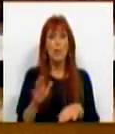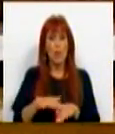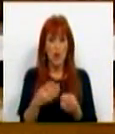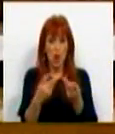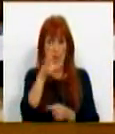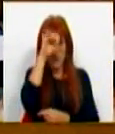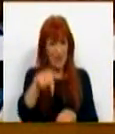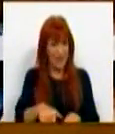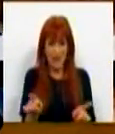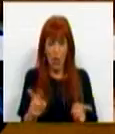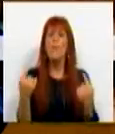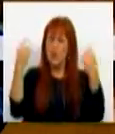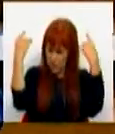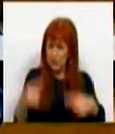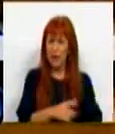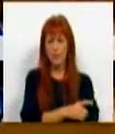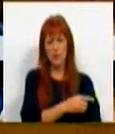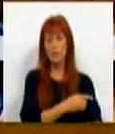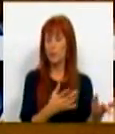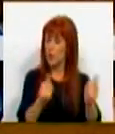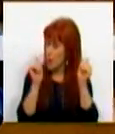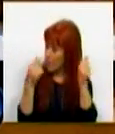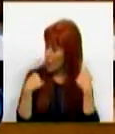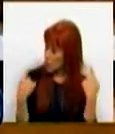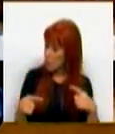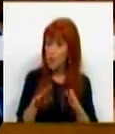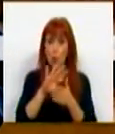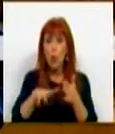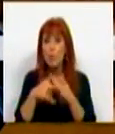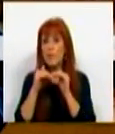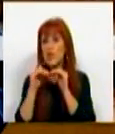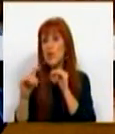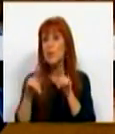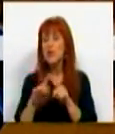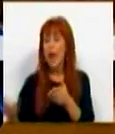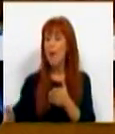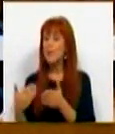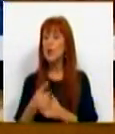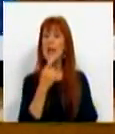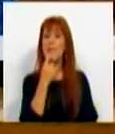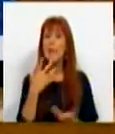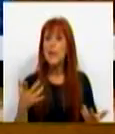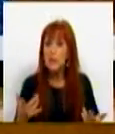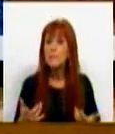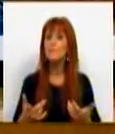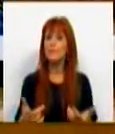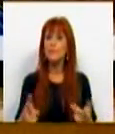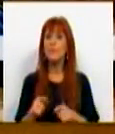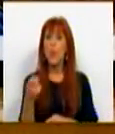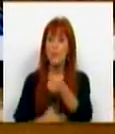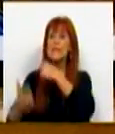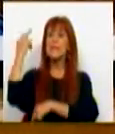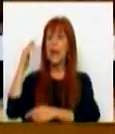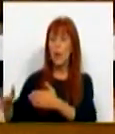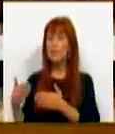este Orçamento de Estado, mas temos, e ainda bem que temos, um programa de estabilidade que foi apresentado em abril do ano